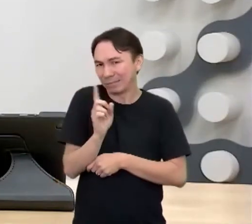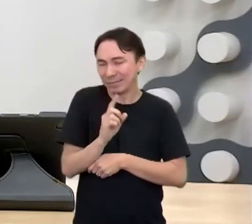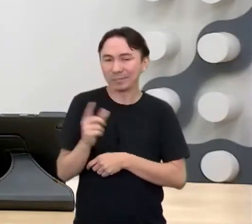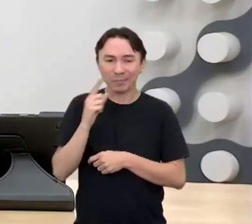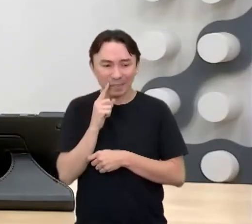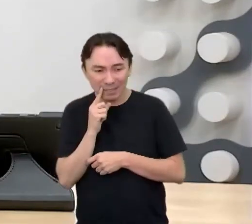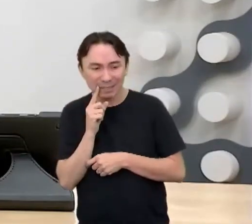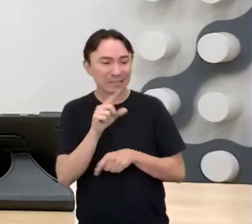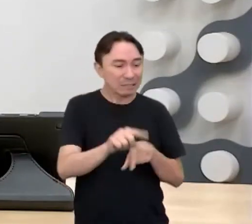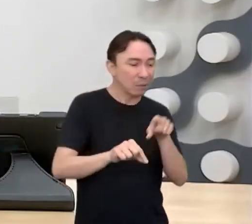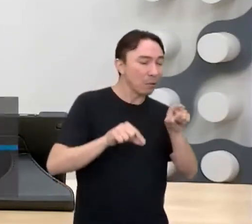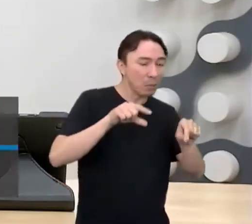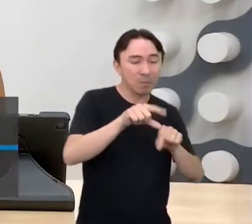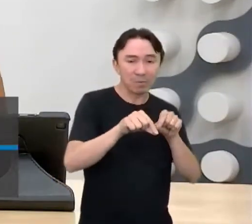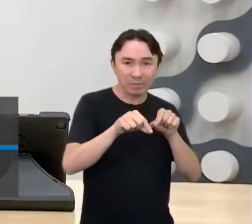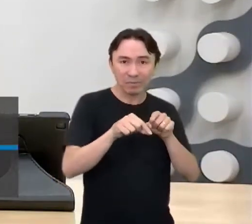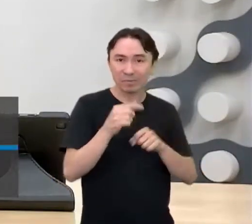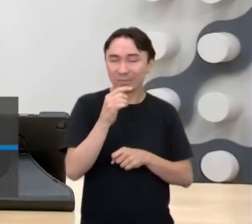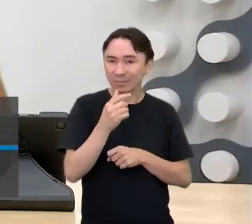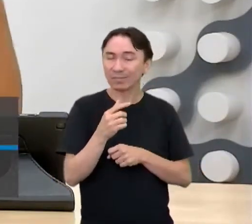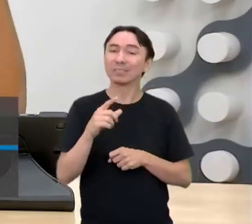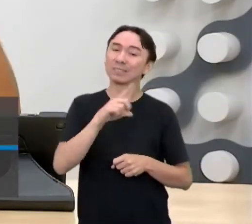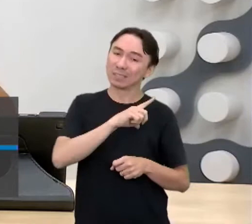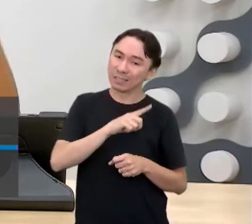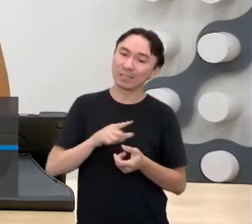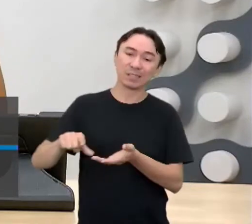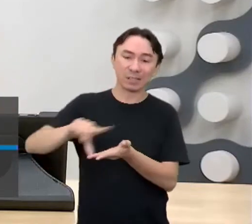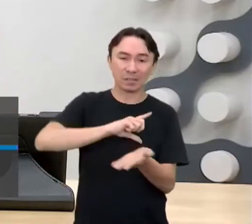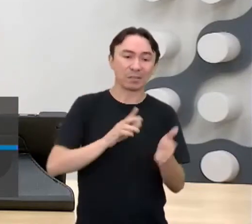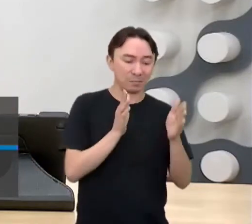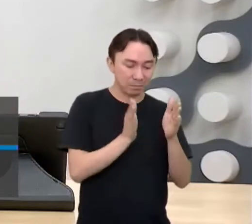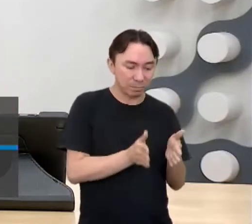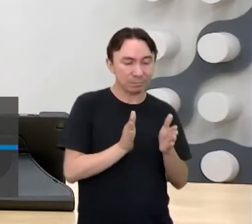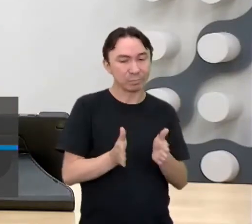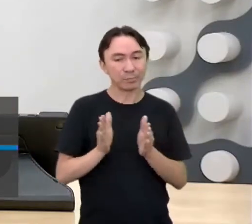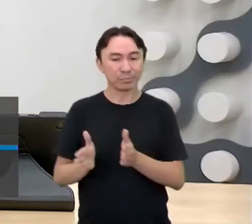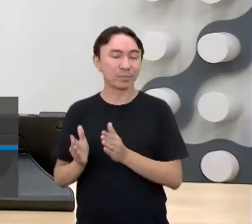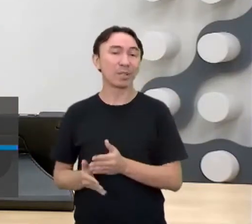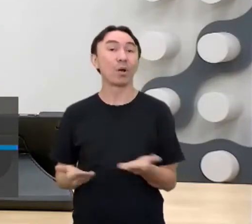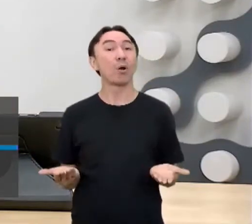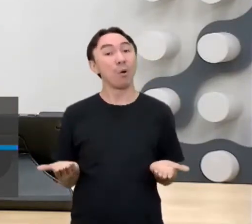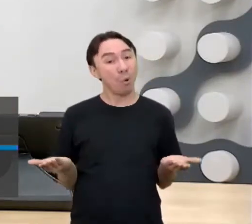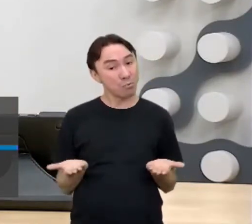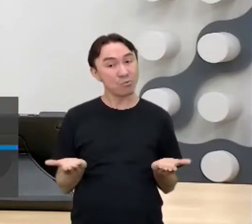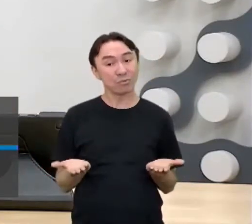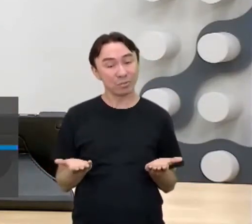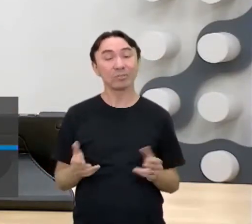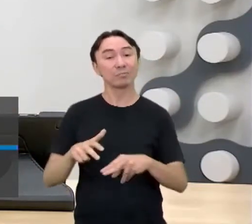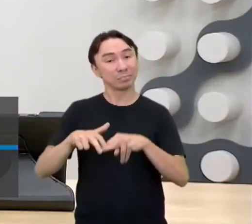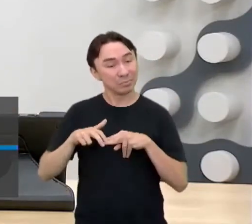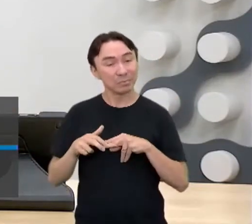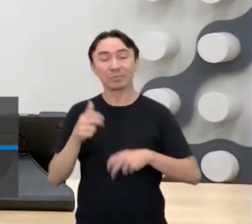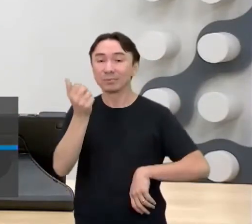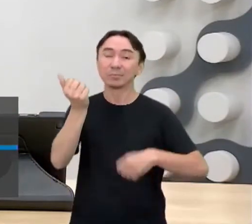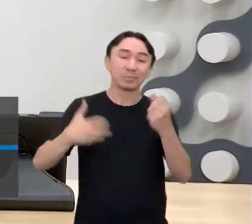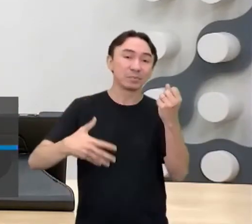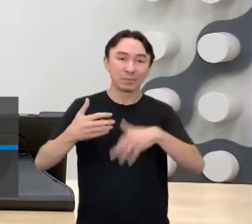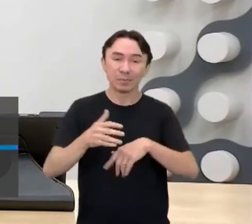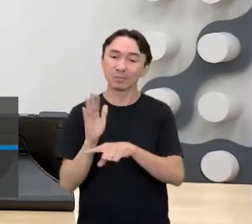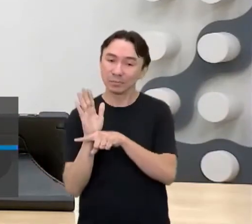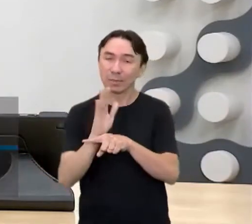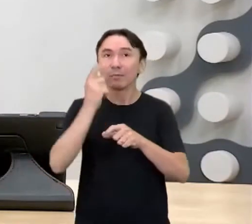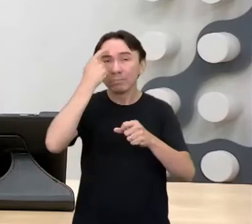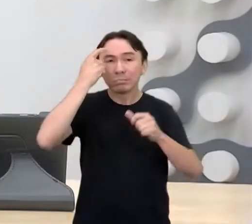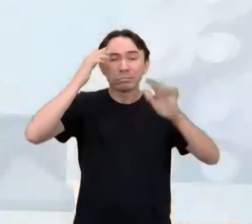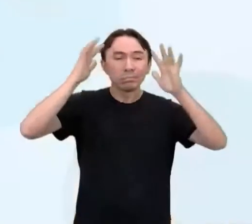há todo um processo. E é para isso que nós estamos aqui hoje, tá? Pra gente começar a pensar sobre isso. Na aula anterior, foi